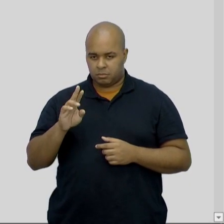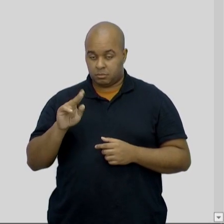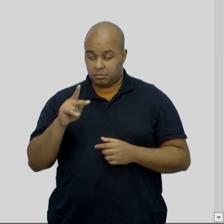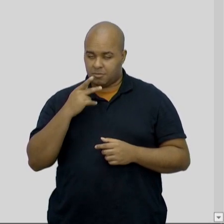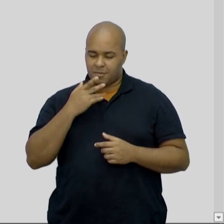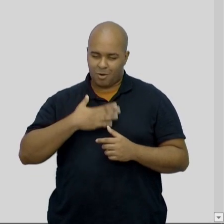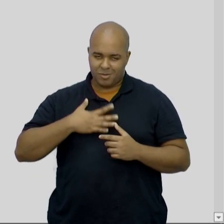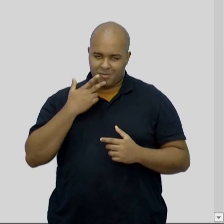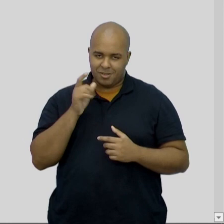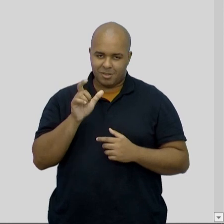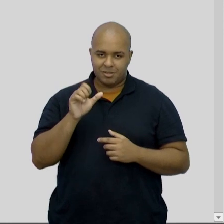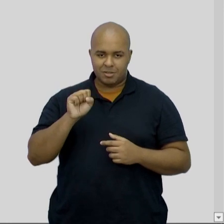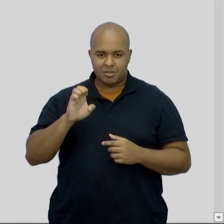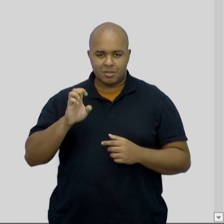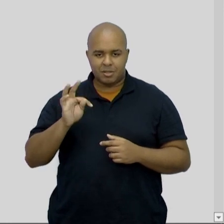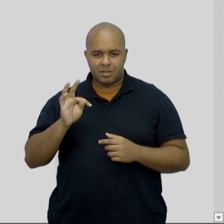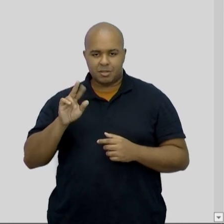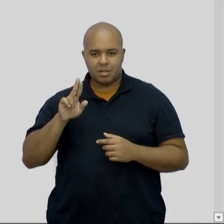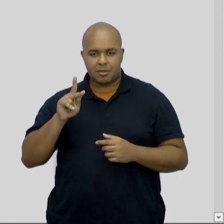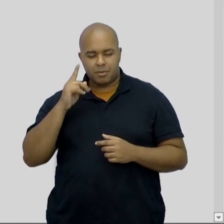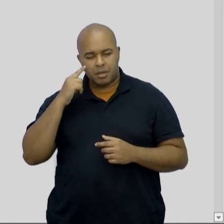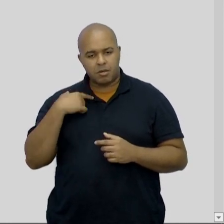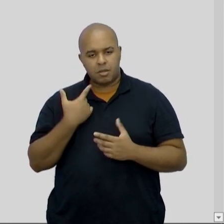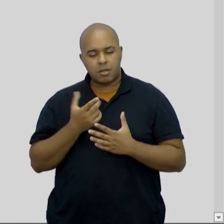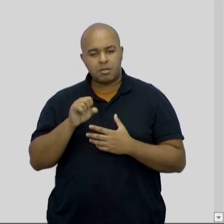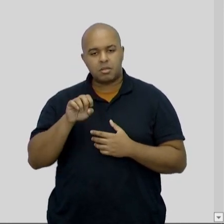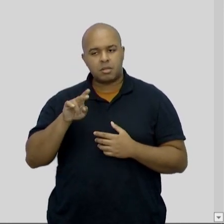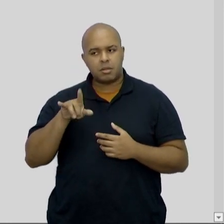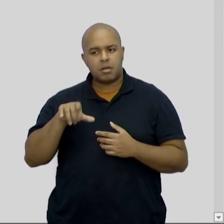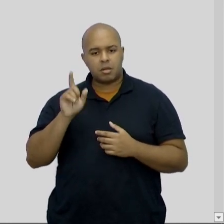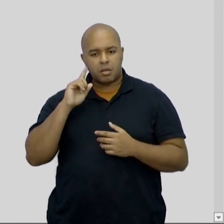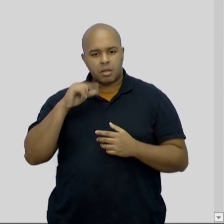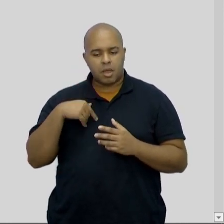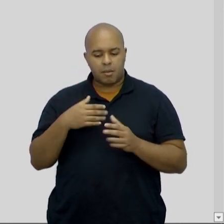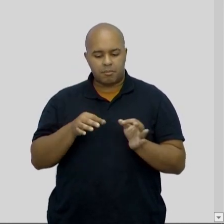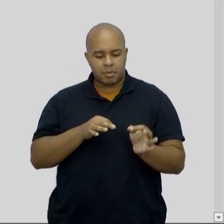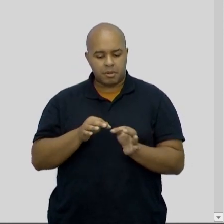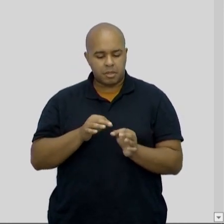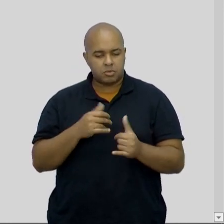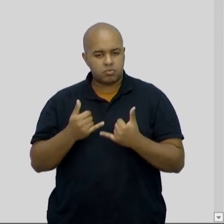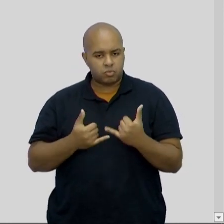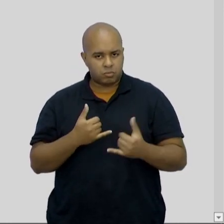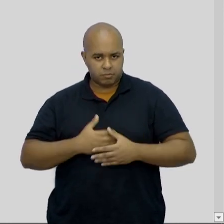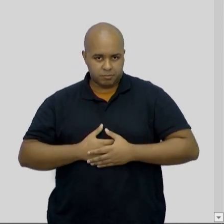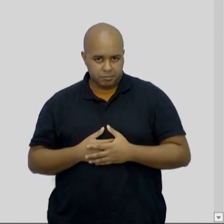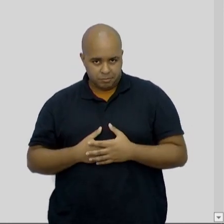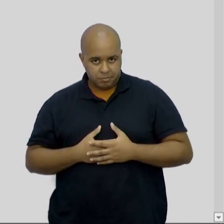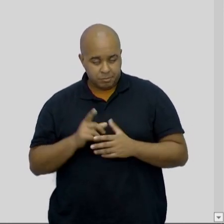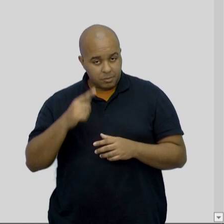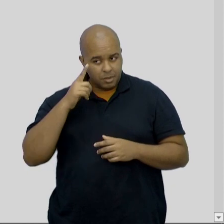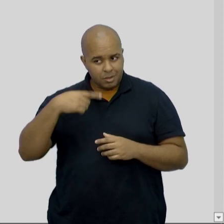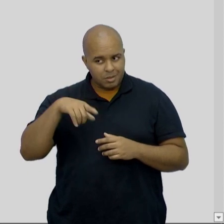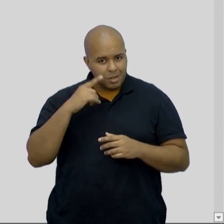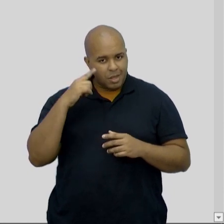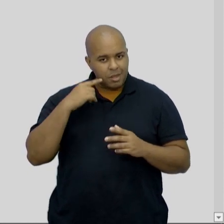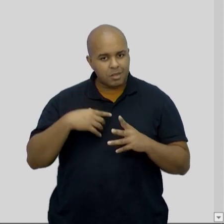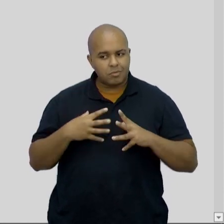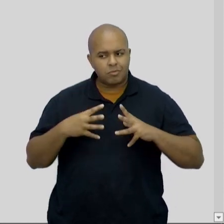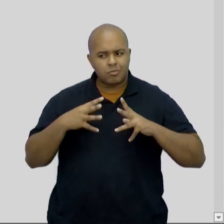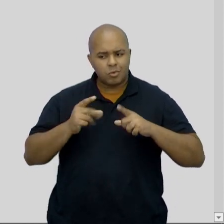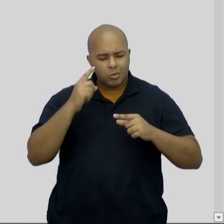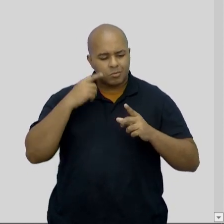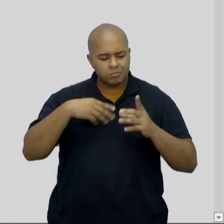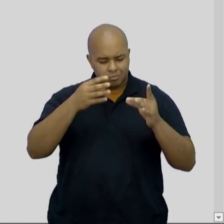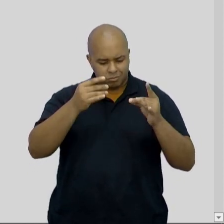em inglês, mas o setup nada mais é do que a preparação do jogo. Então, a gente tem